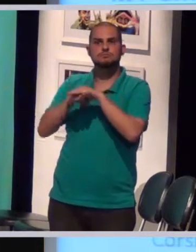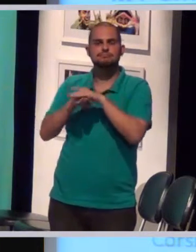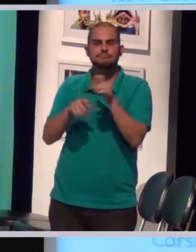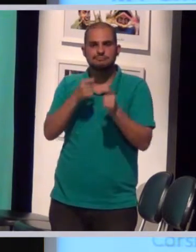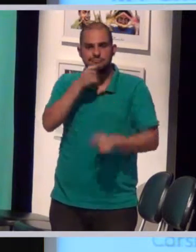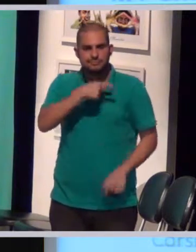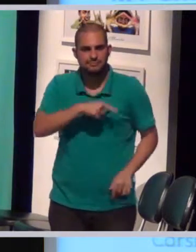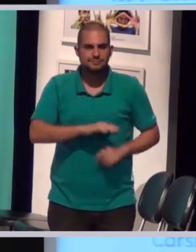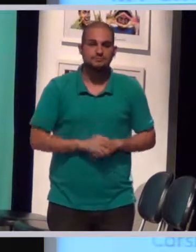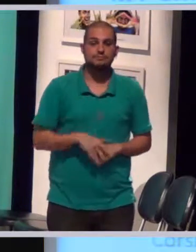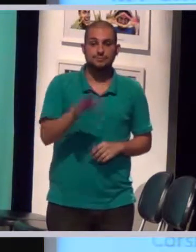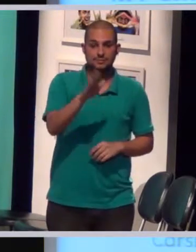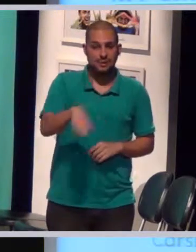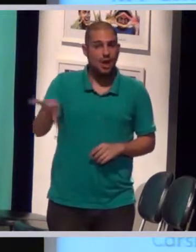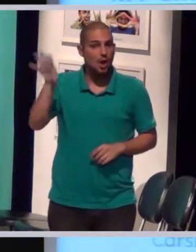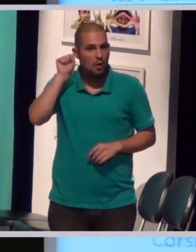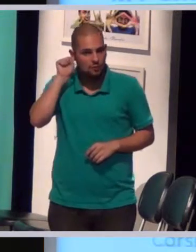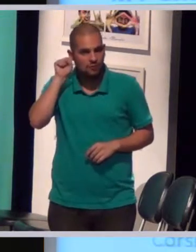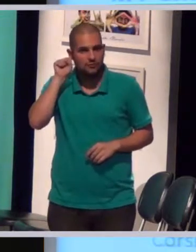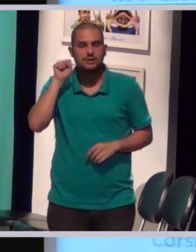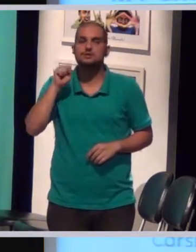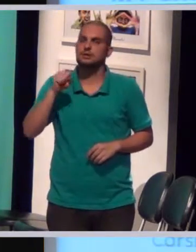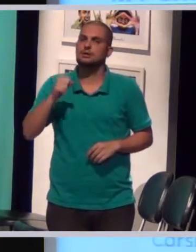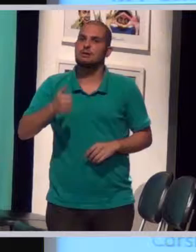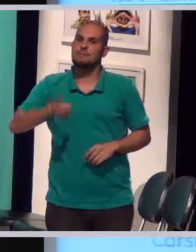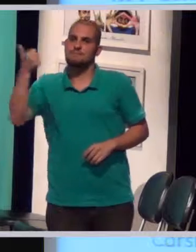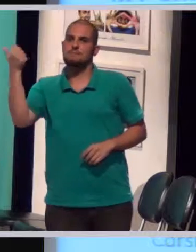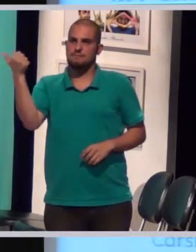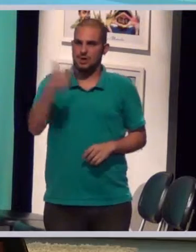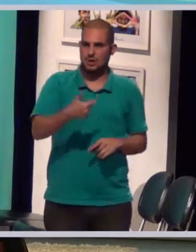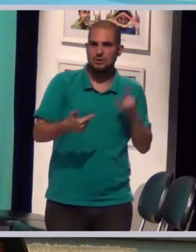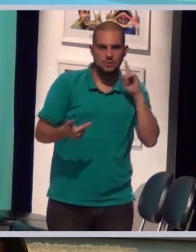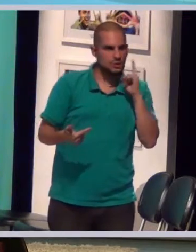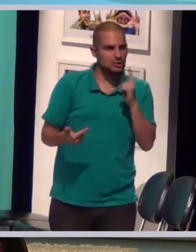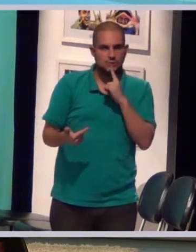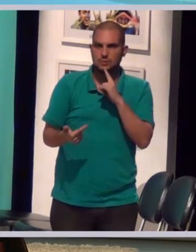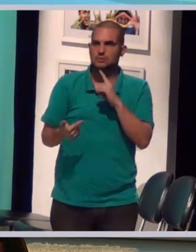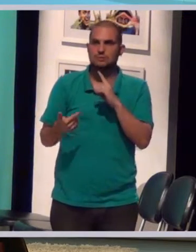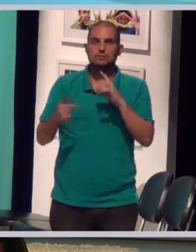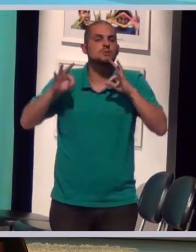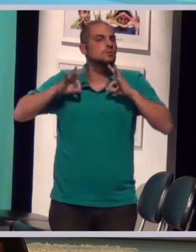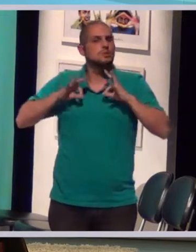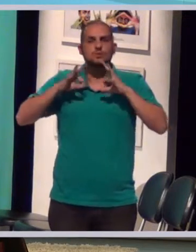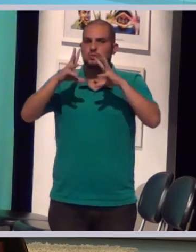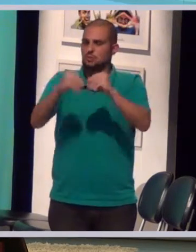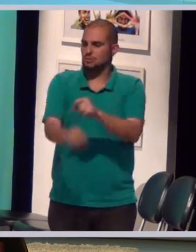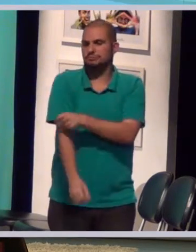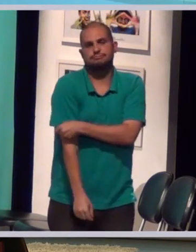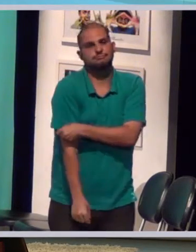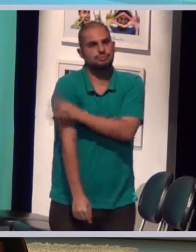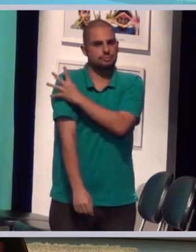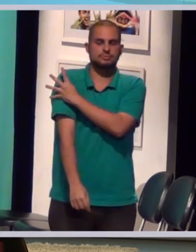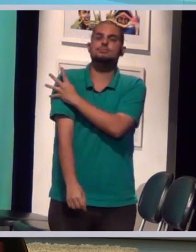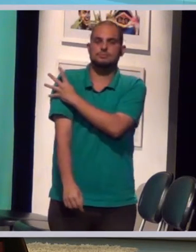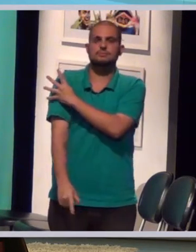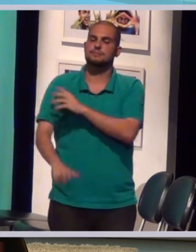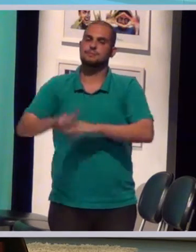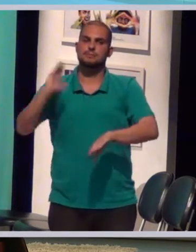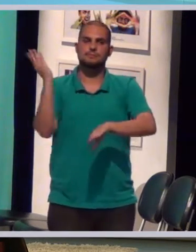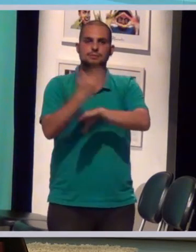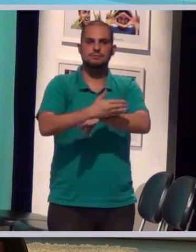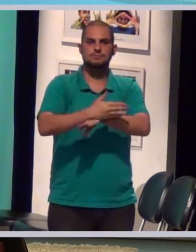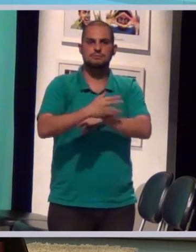As crianças ouvintes se saíram melhor do que as crianças surdas em todos os anos escolares. E o que